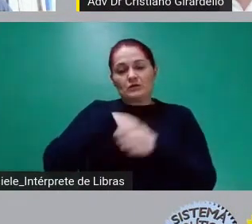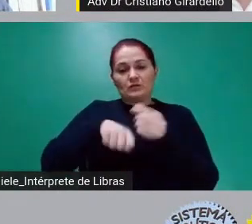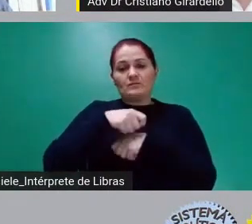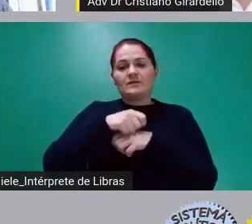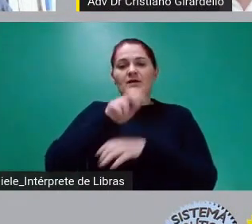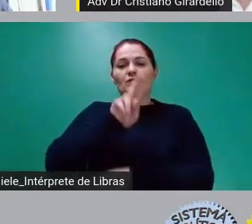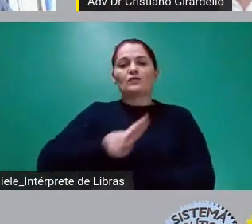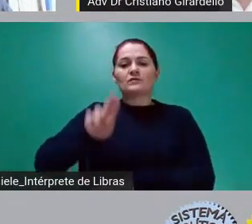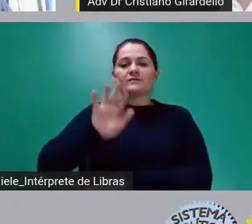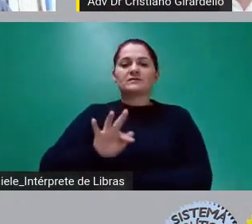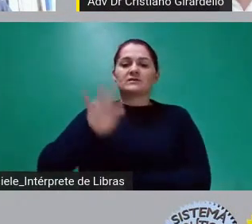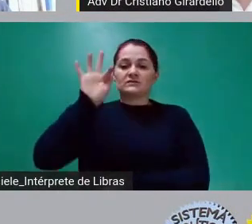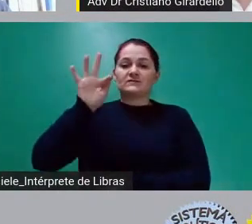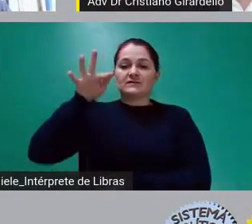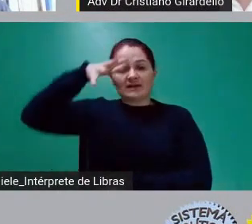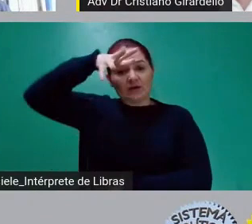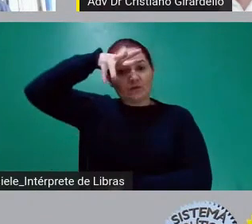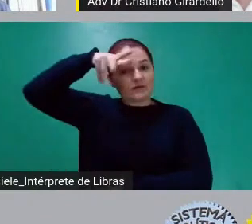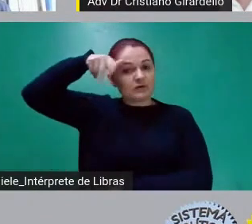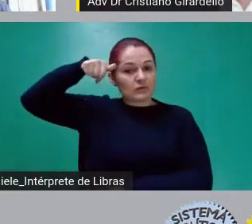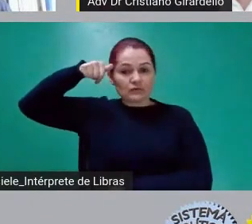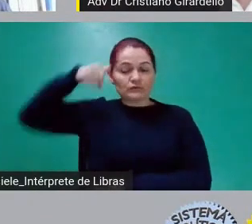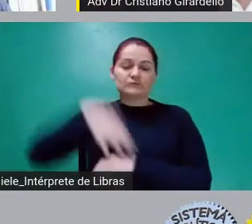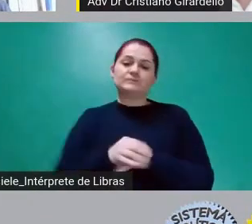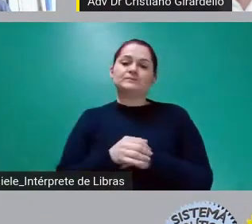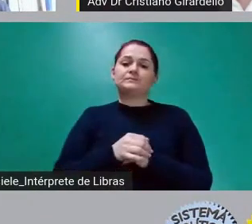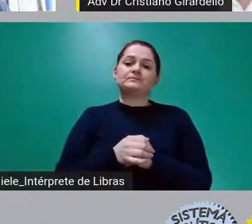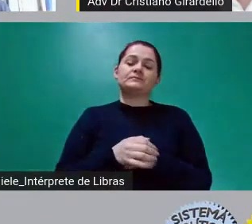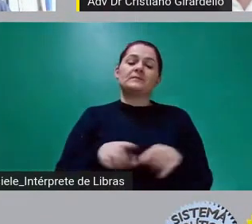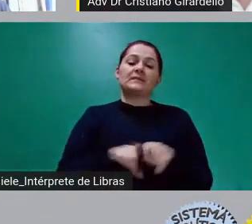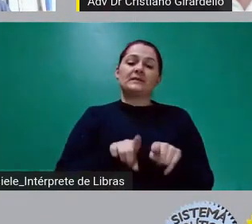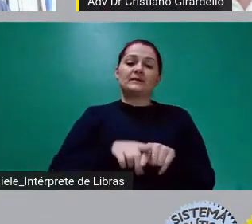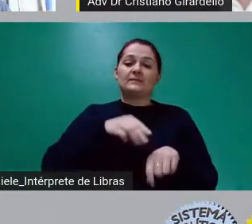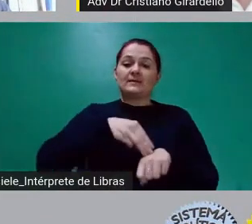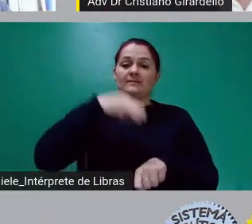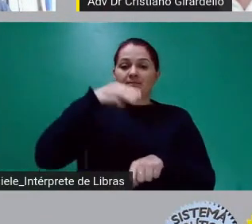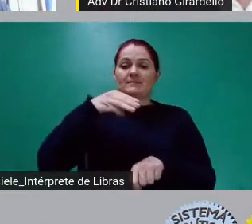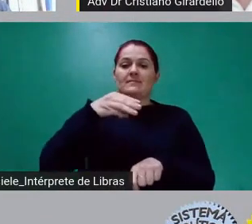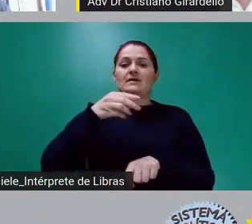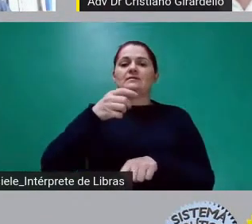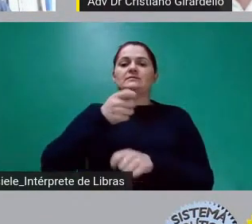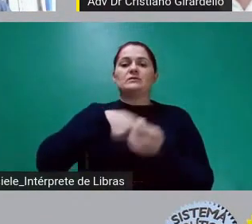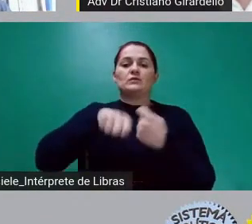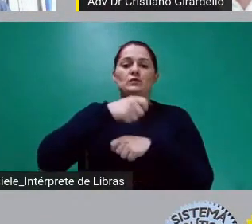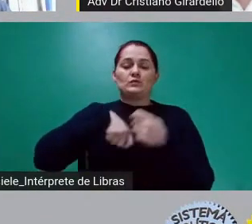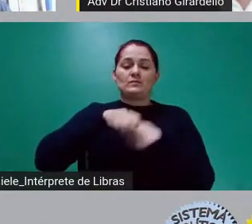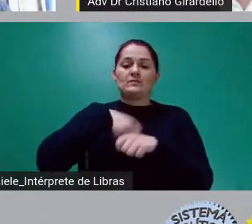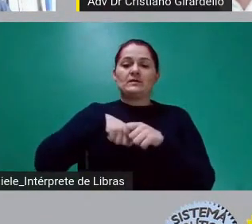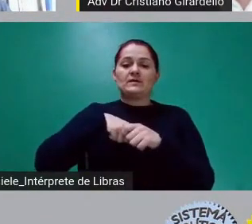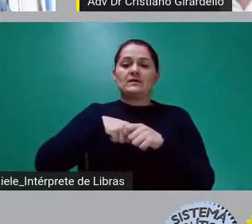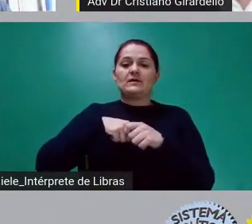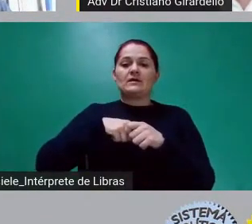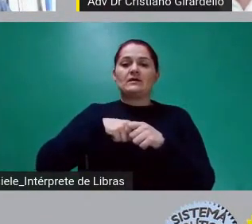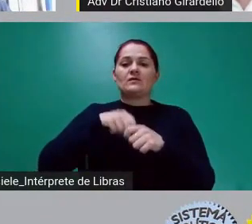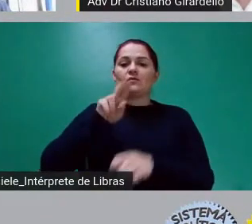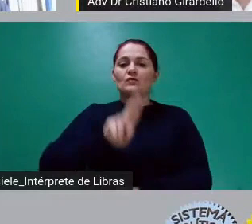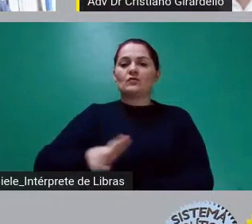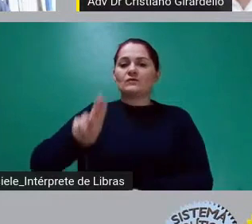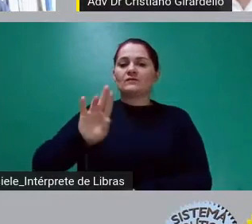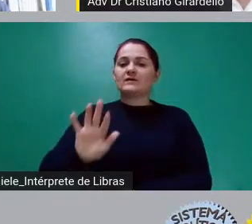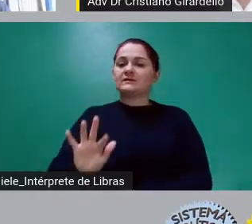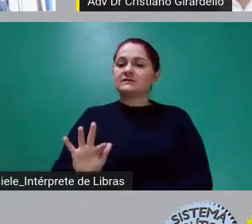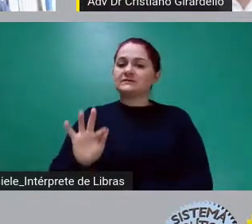Grosso, mestre em Economia pela Universidade Federal de